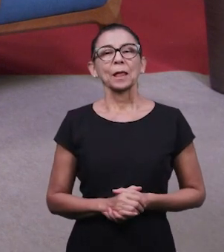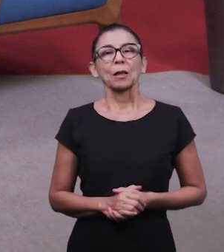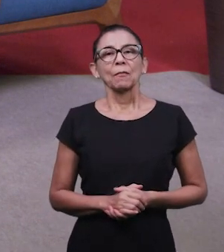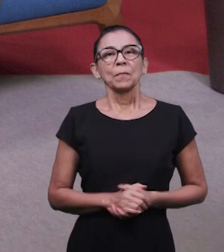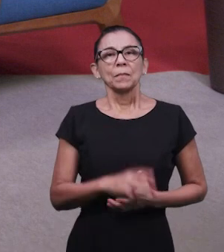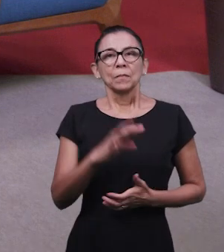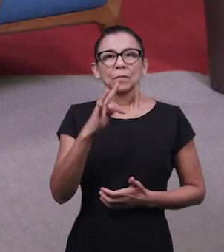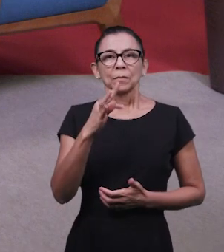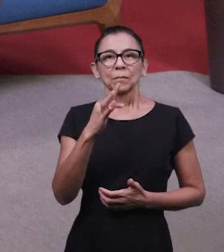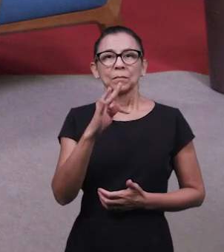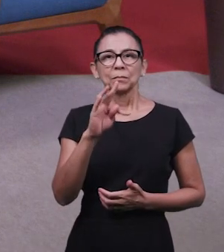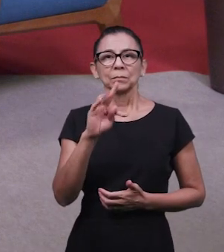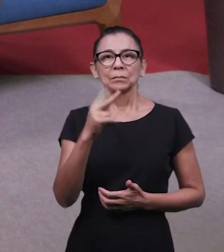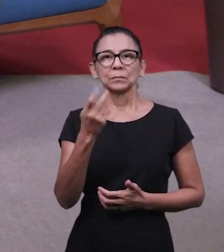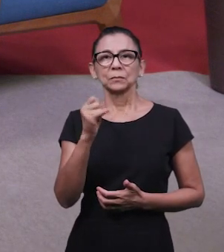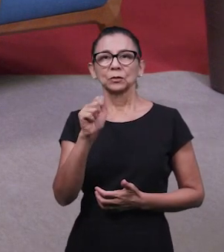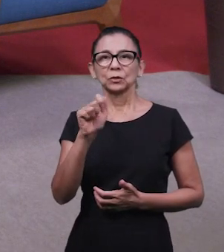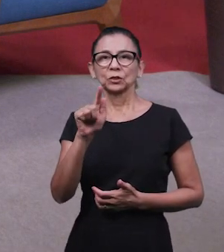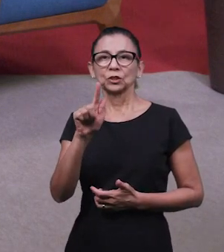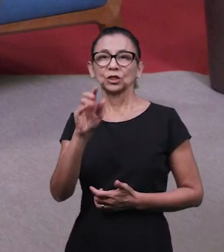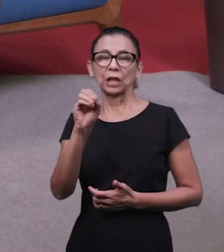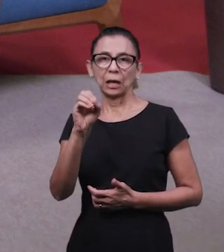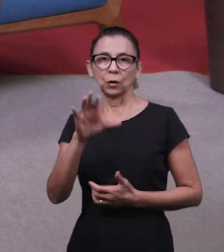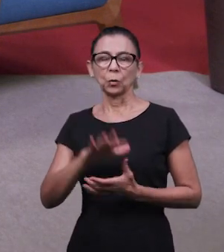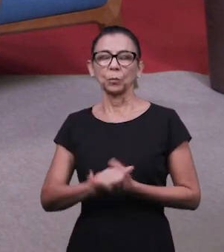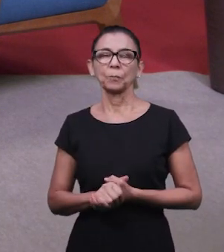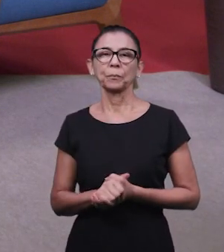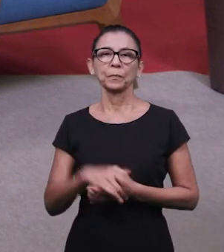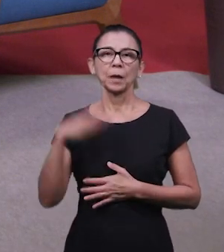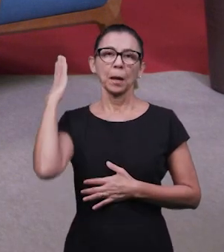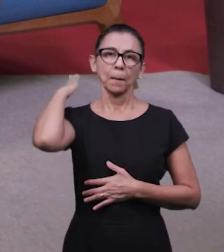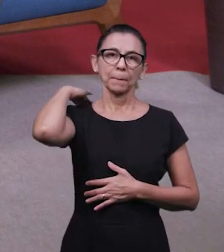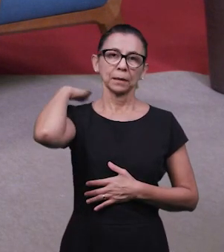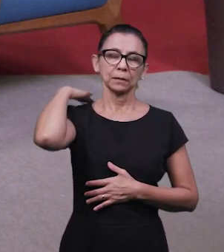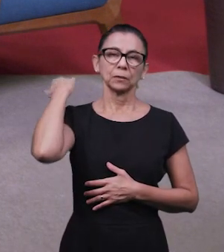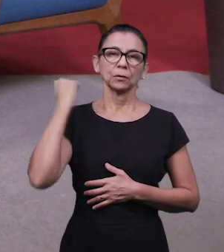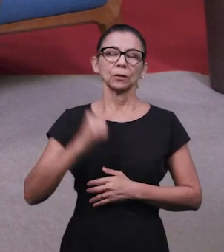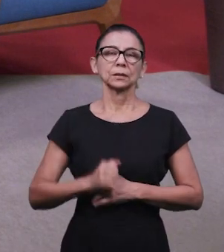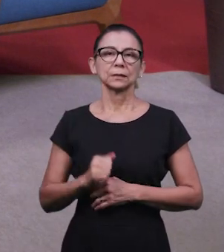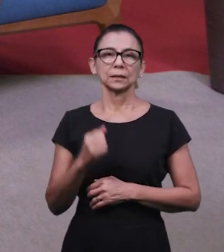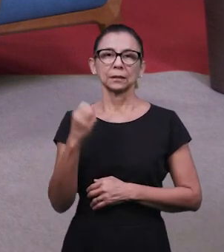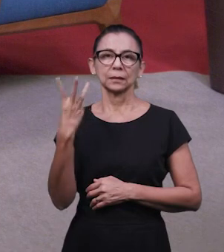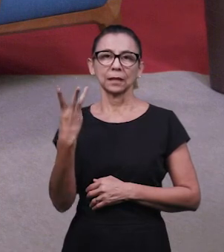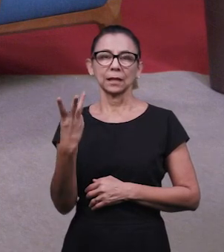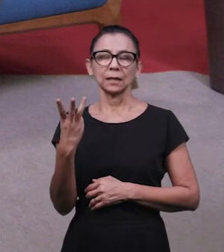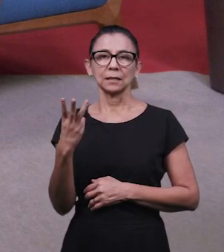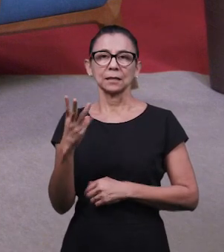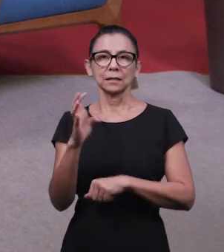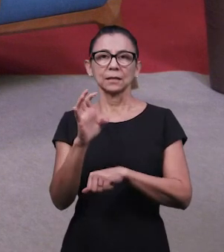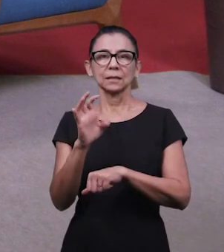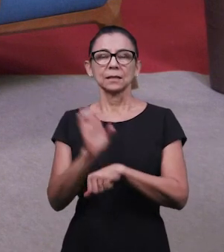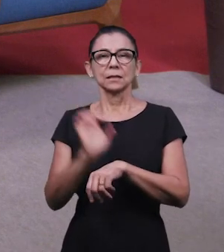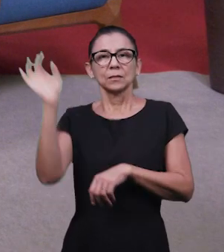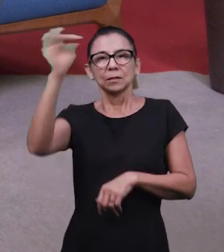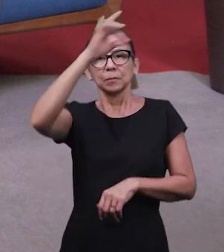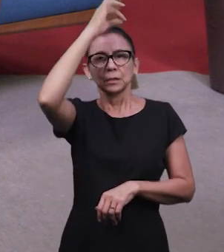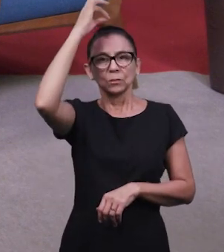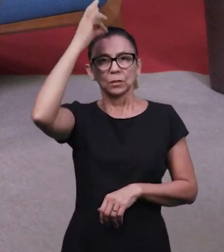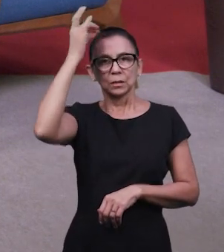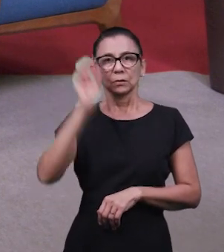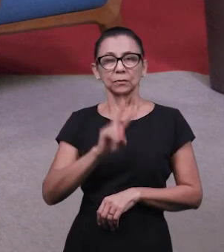o WhatsApp. E pelo WhatsApp você pode mandar a mensagem escrita, como essas que lemos aqui, ou também pode mandar em vídeo, como essas que você vai assistir